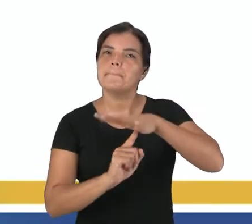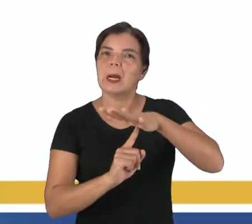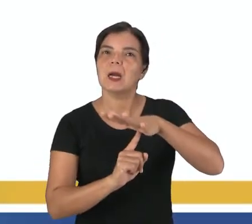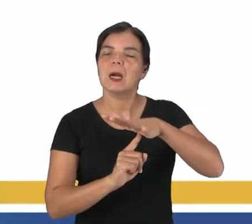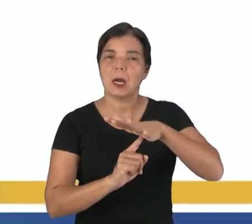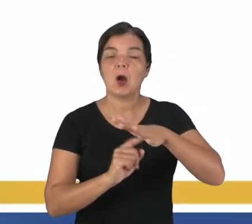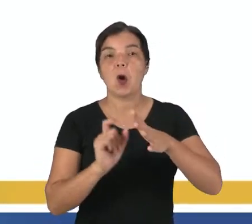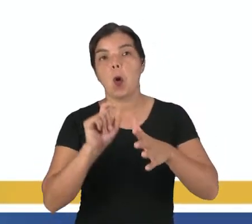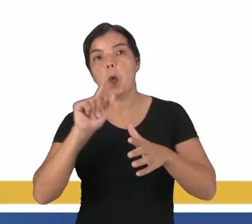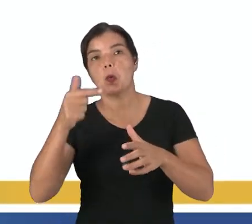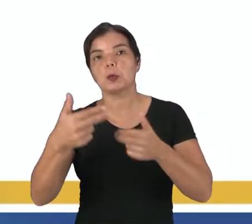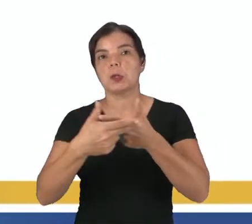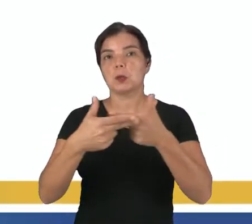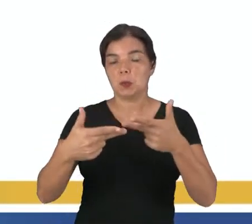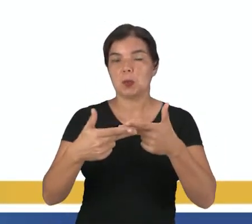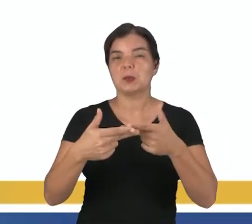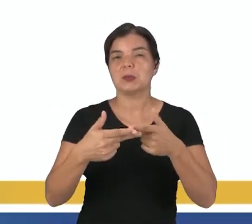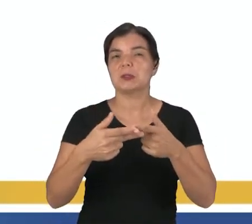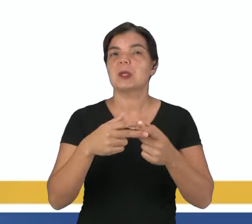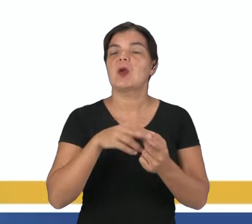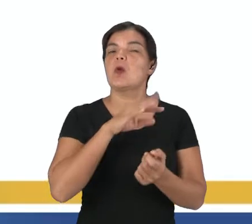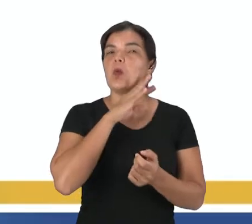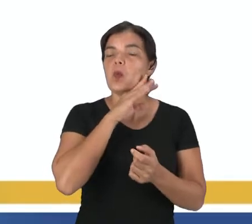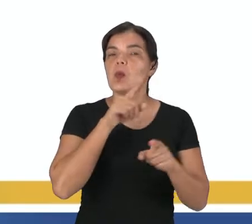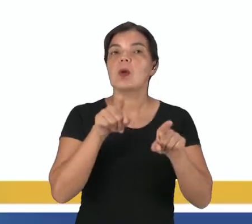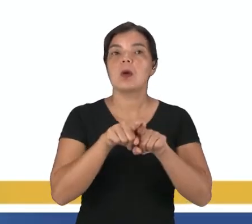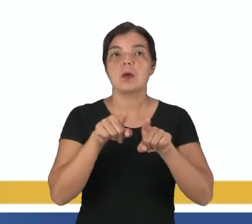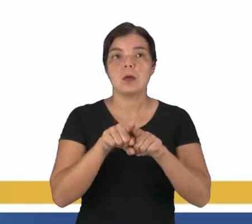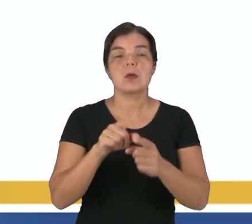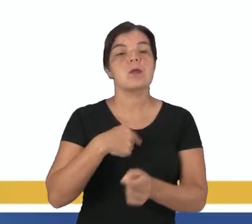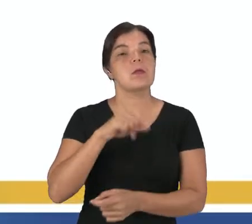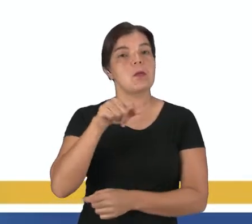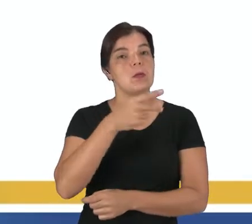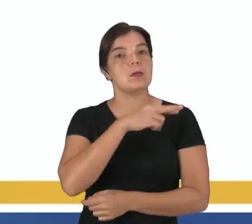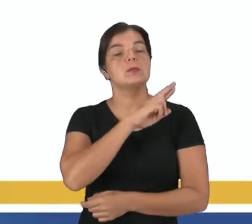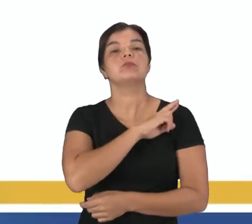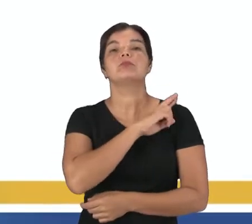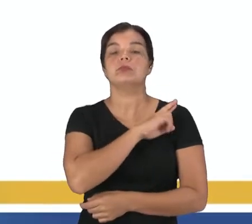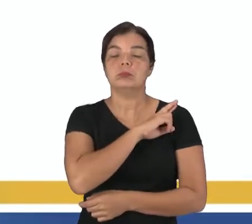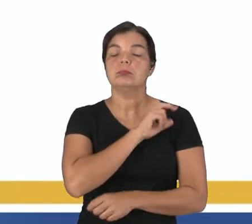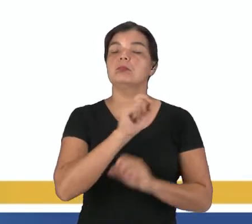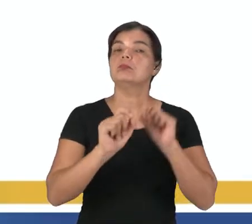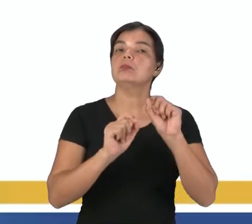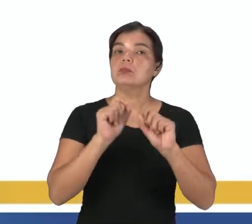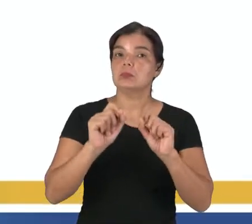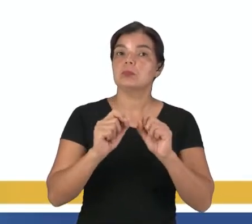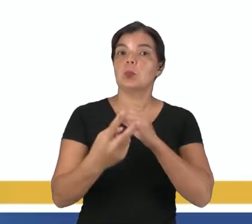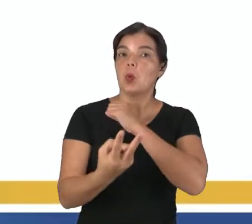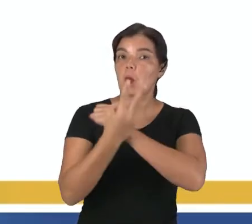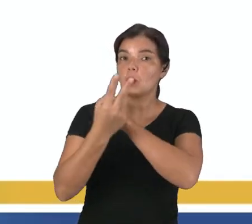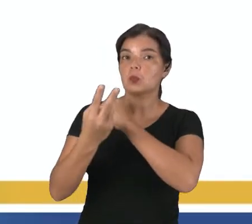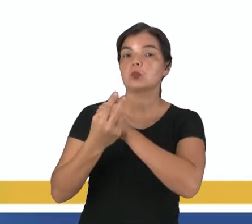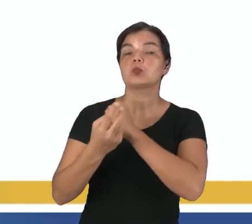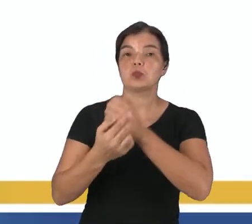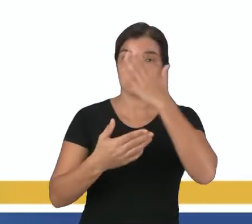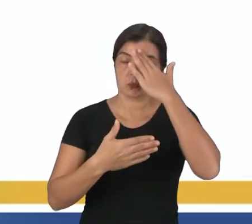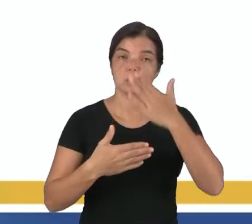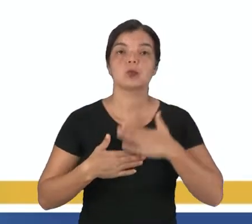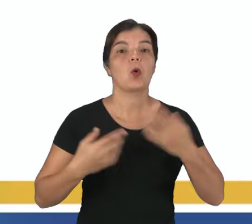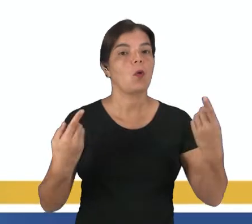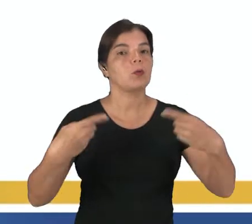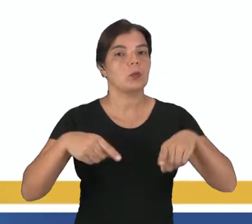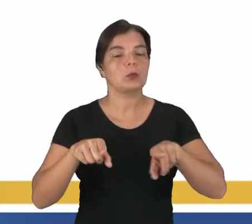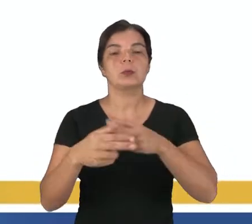se corta com algo enferrujado, né? Esses leucócitos, eles são responsáveis por defender o nosso corpo